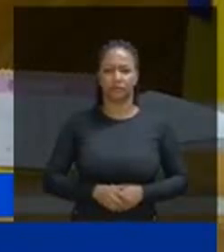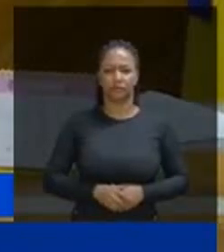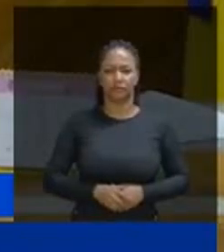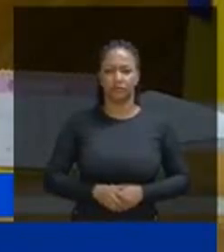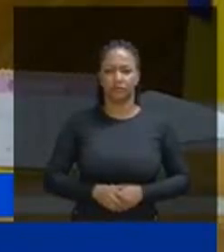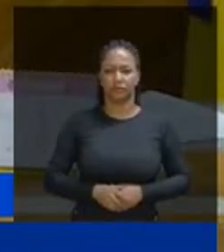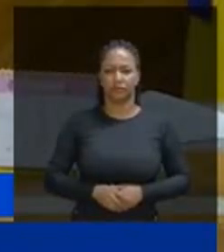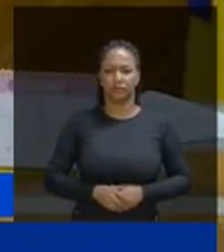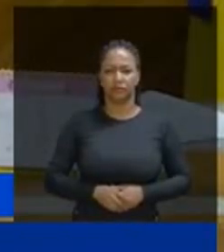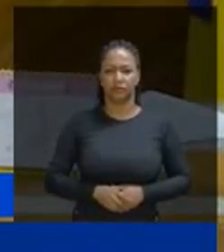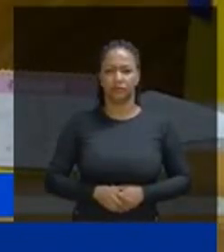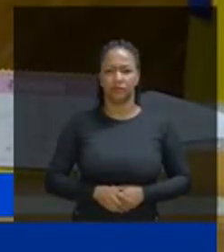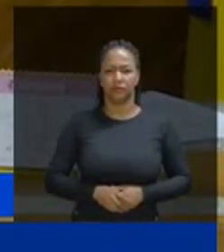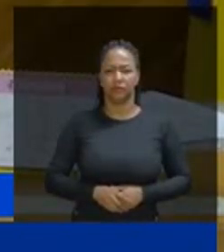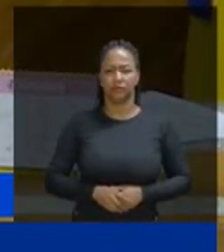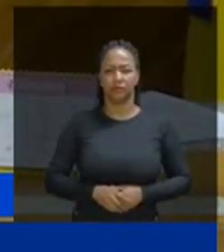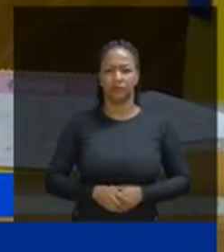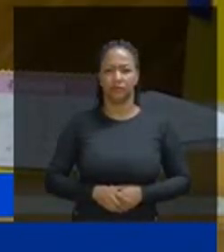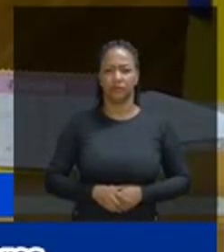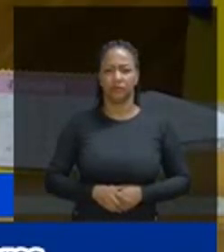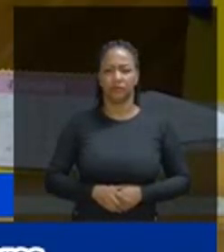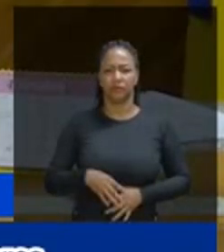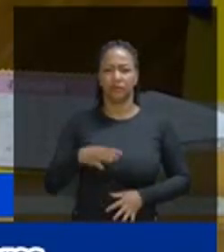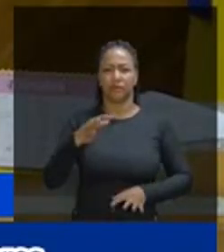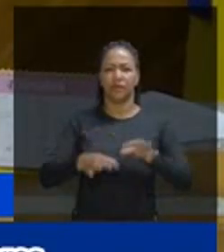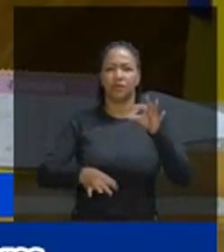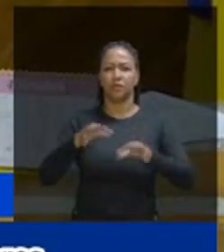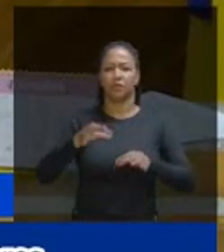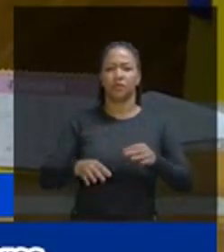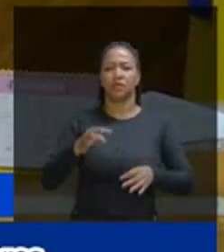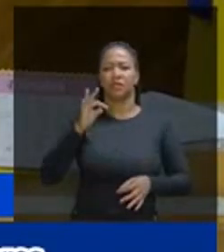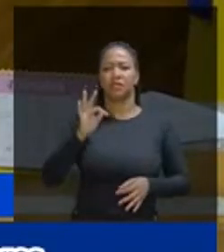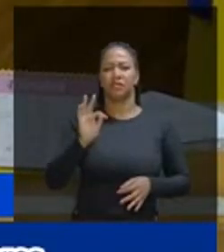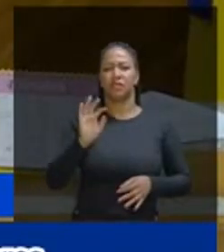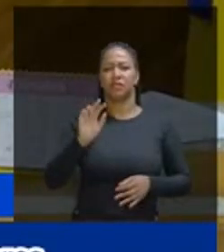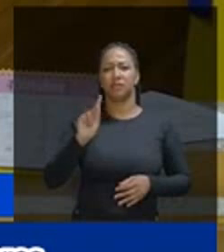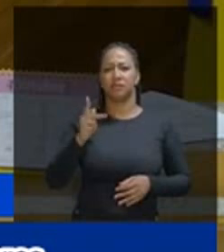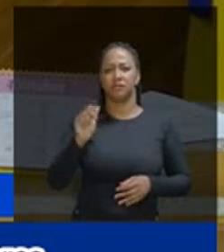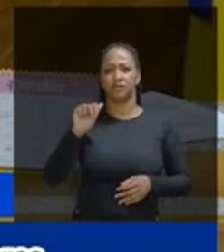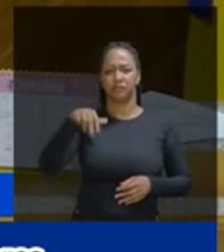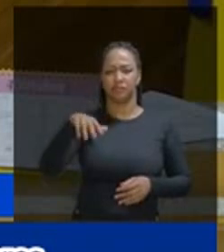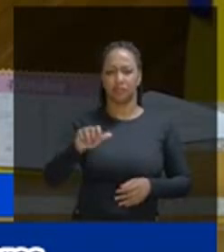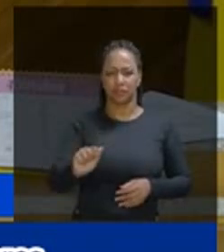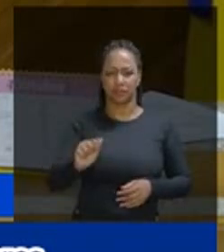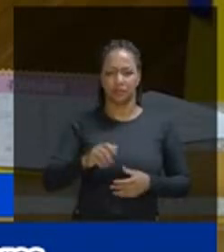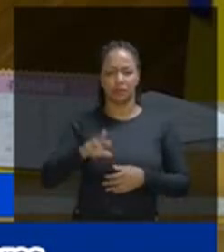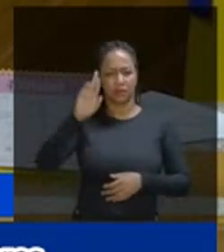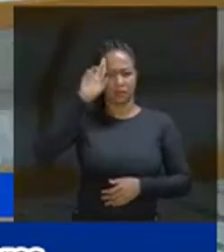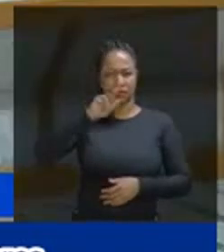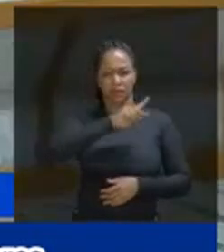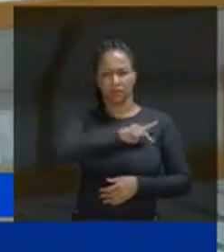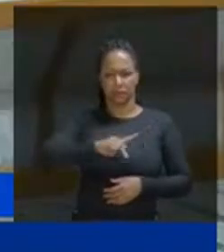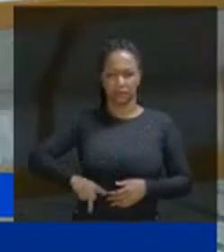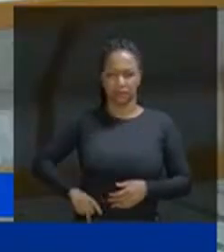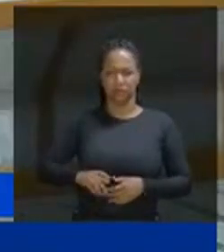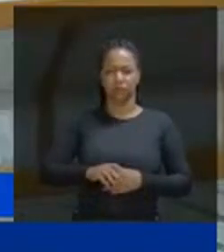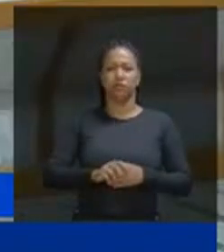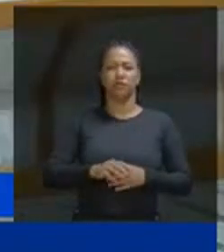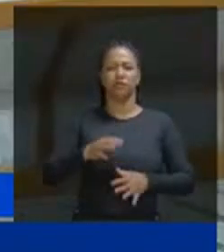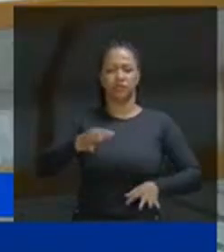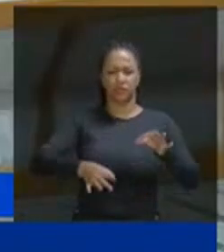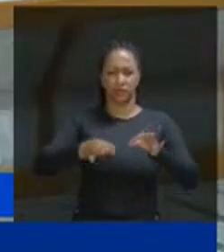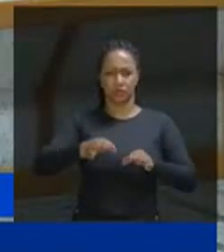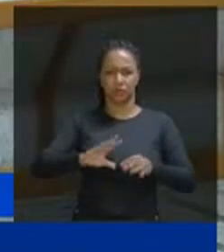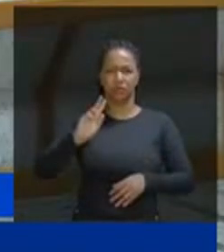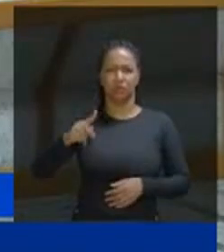Foco no desembargador Carmo Antônio. Juíza Tina Souza. Senhor presidente, eminentes pares, doutora